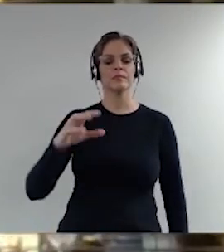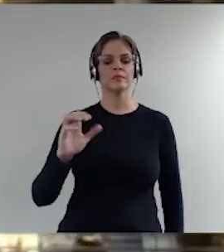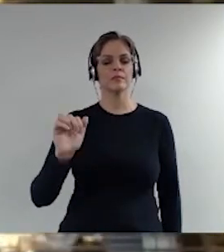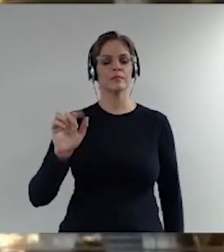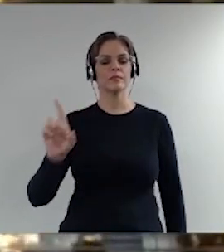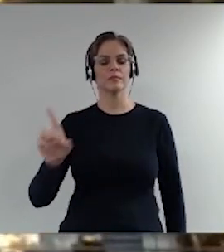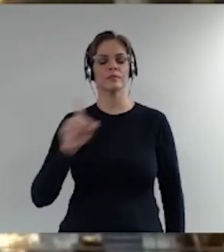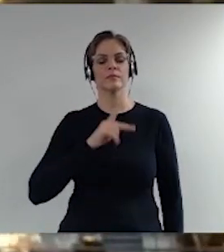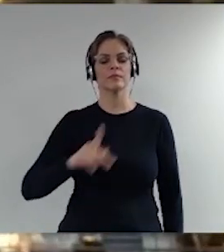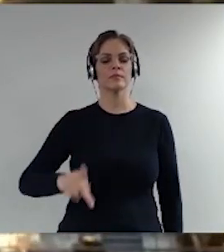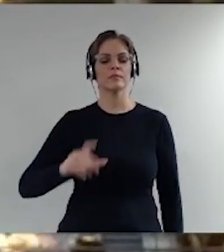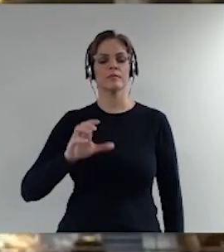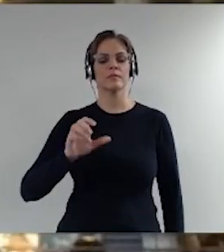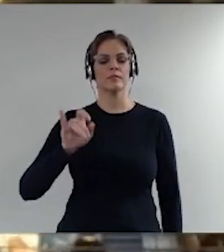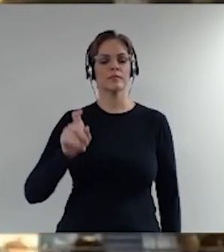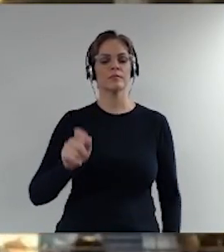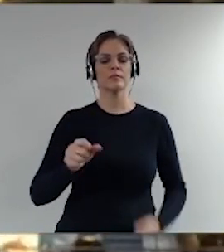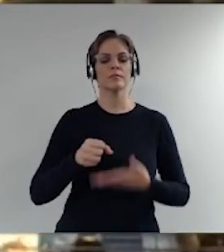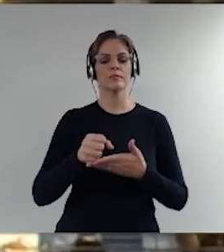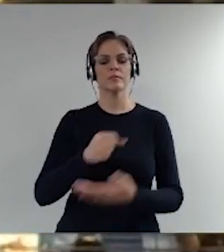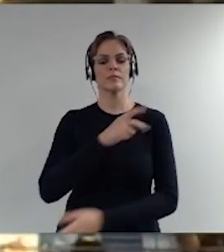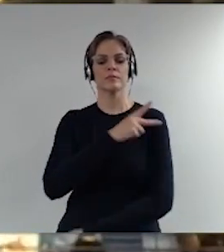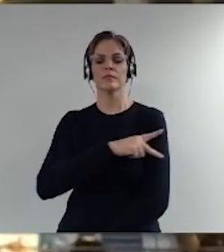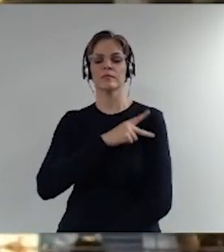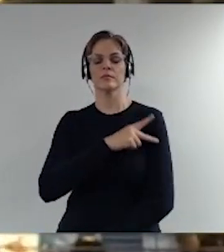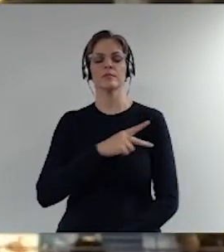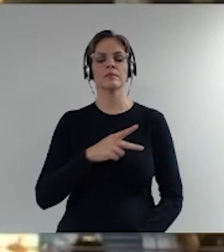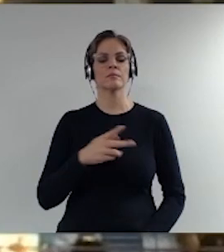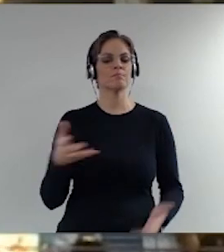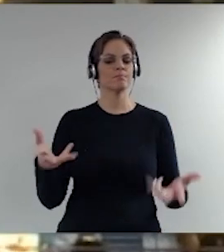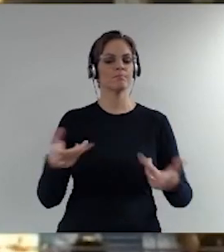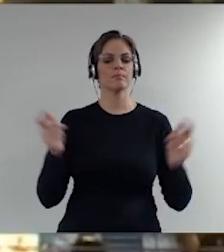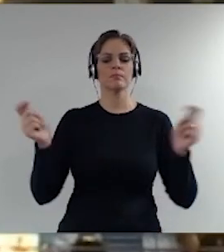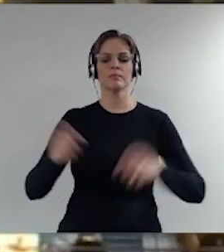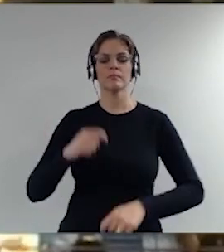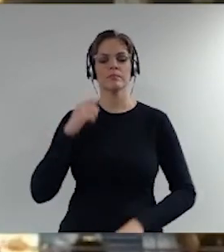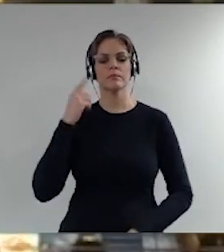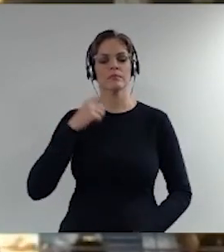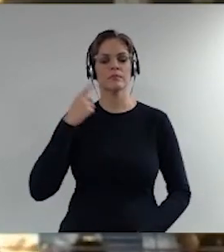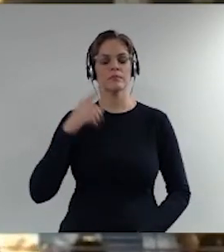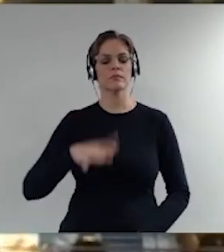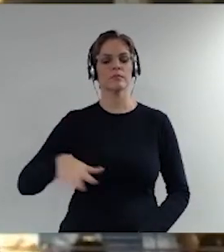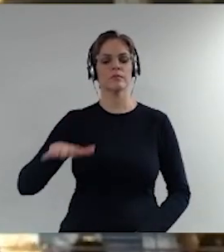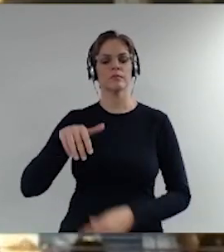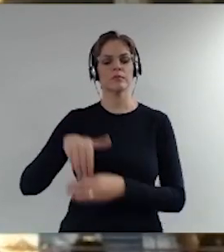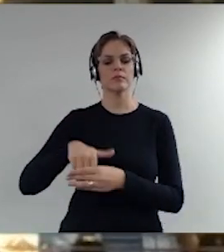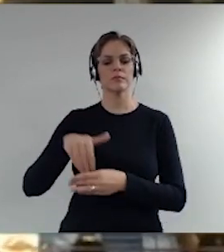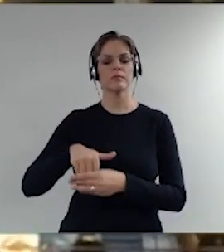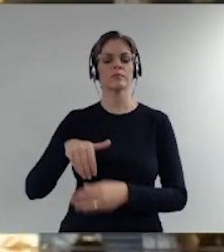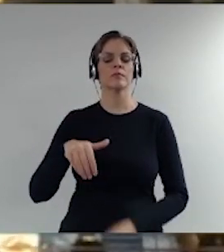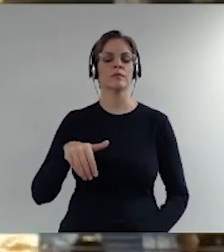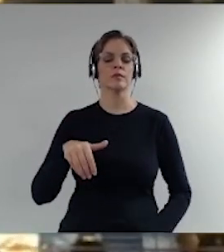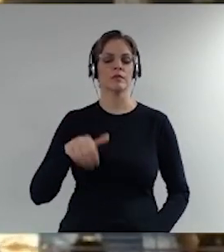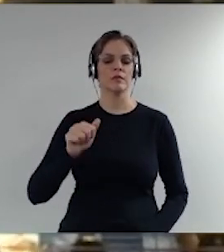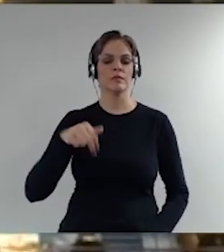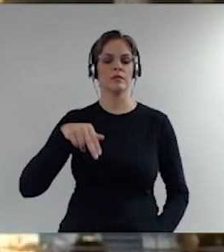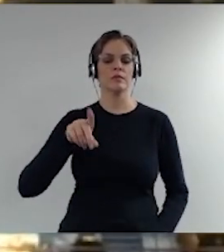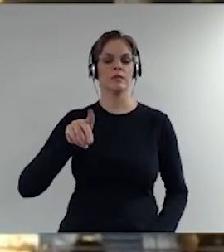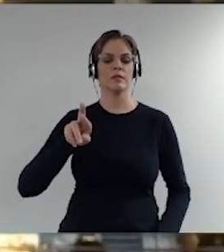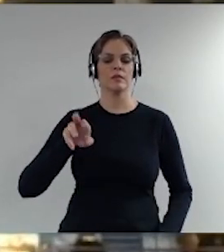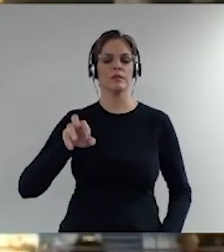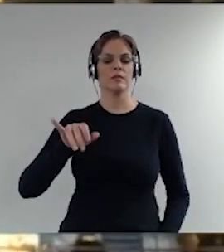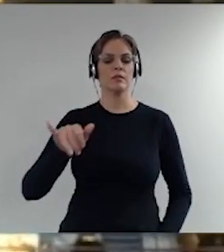e presidente da Caixa de Assistência do Piauí, competentíssima advogada eleitoralista, a doutora Andréia